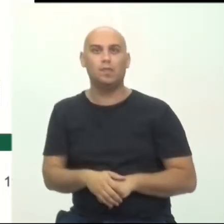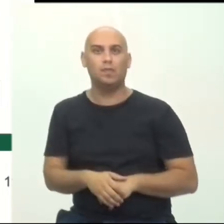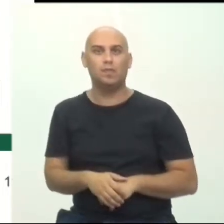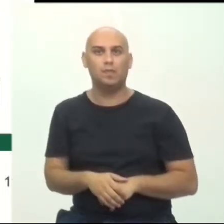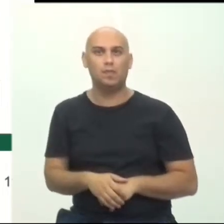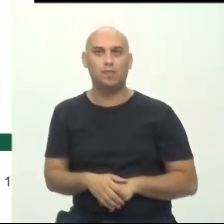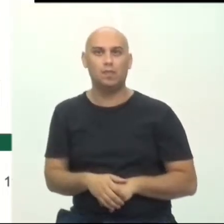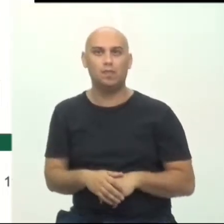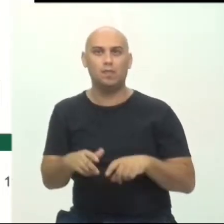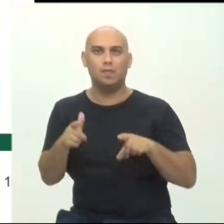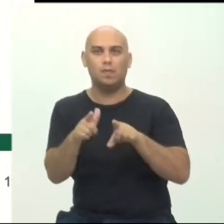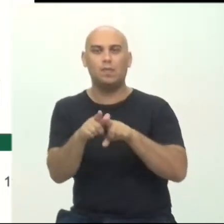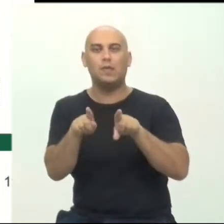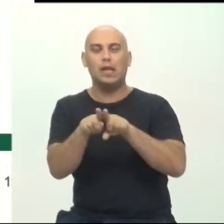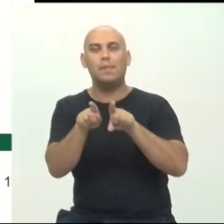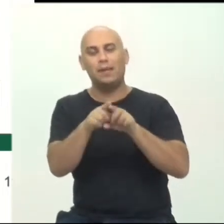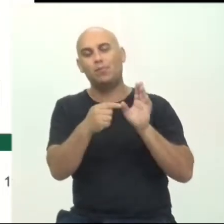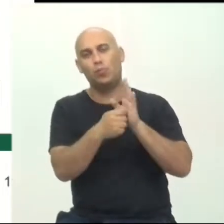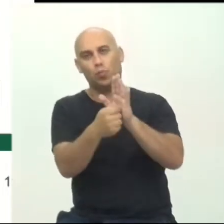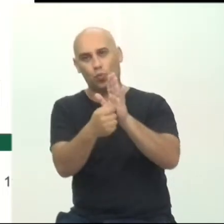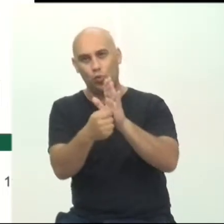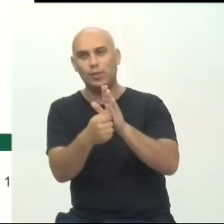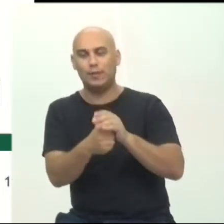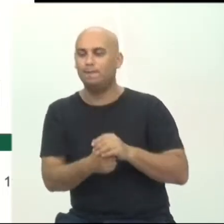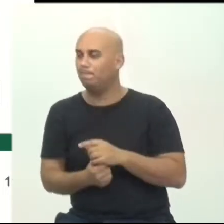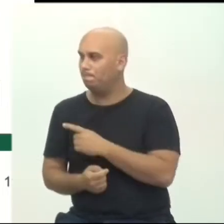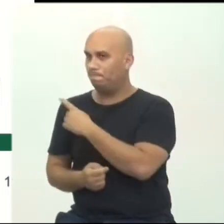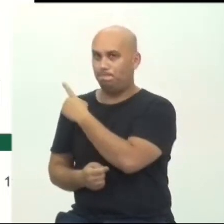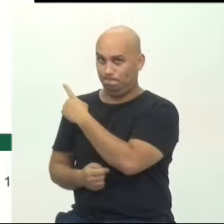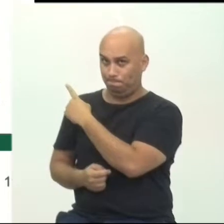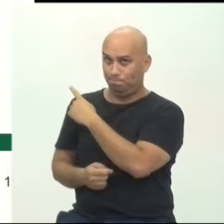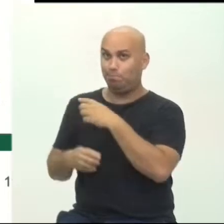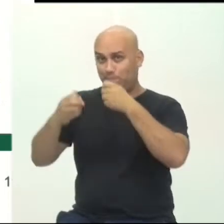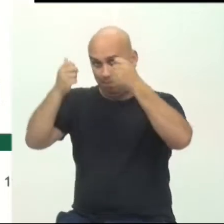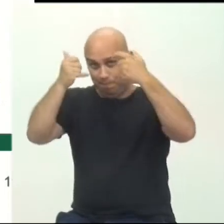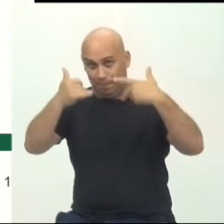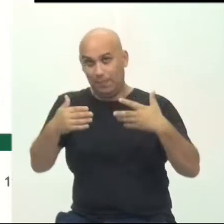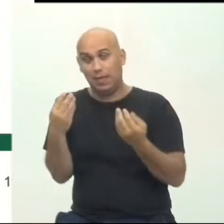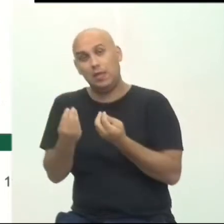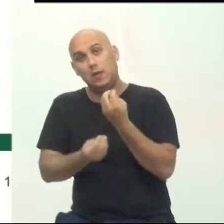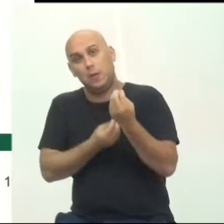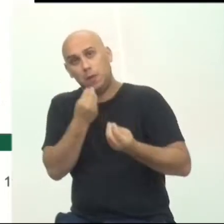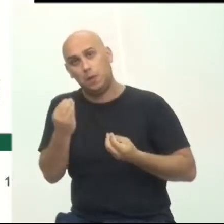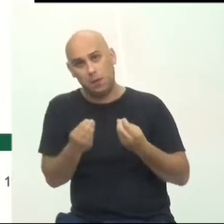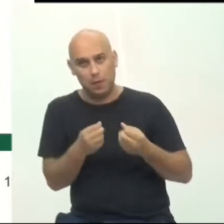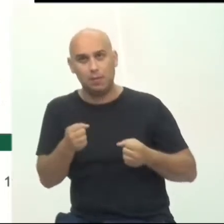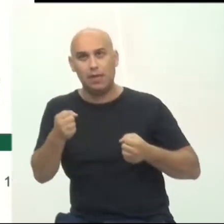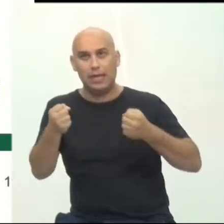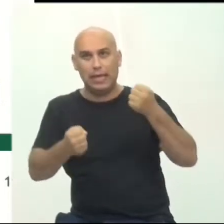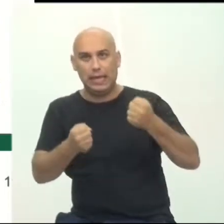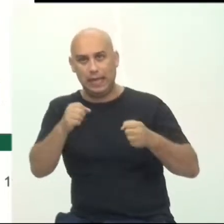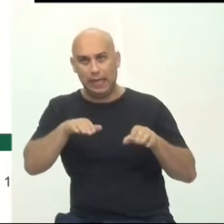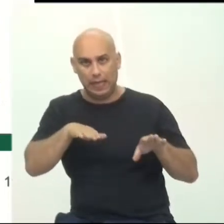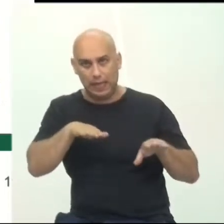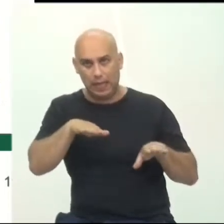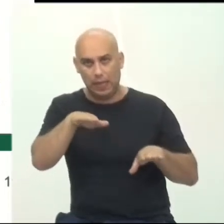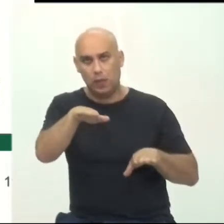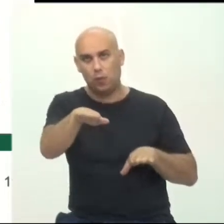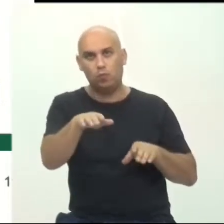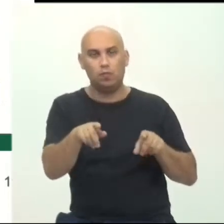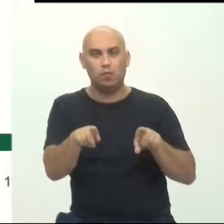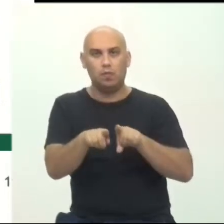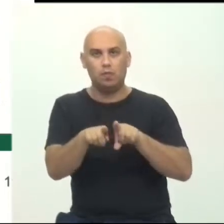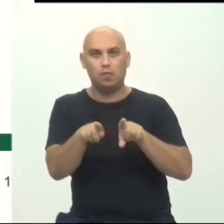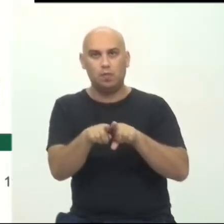corte esquemático também, que mostra essa hierarquia, pista de veículo, ou aquela representação